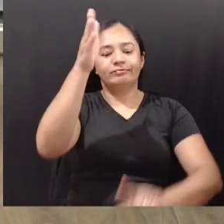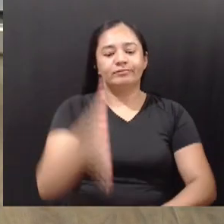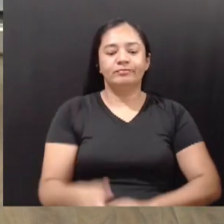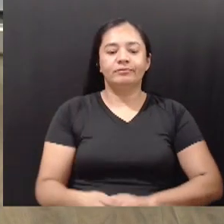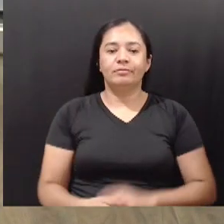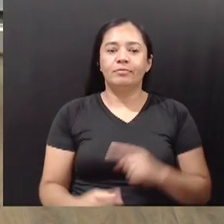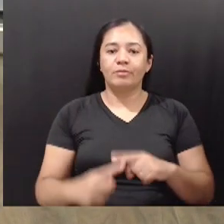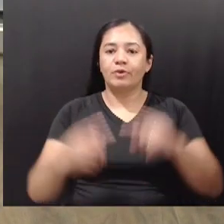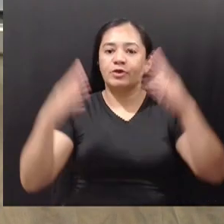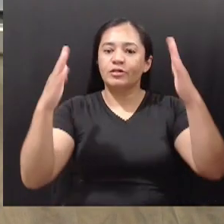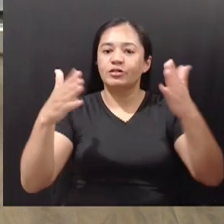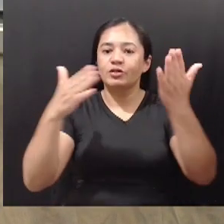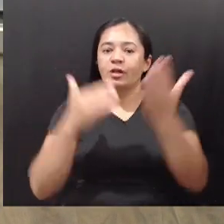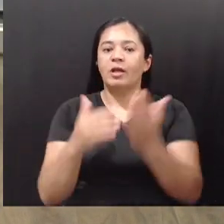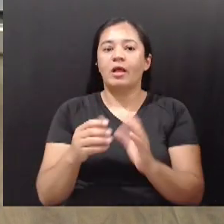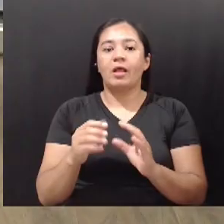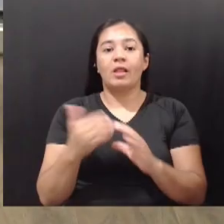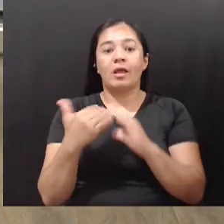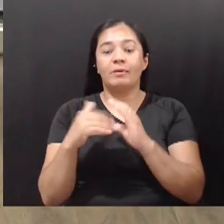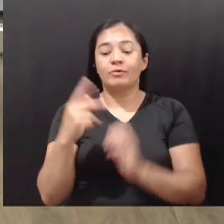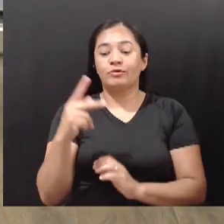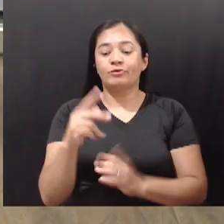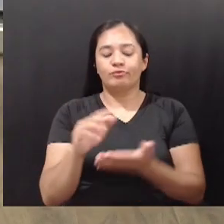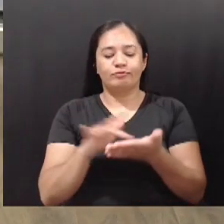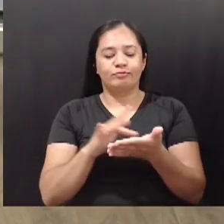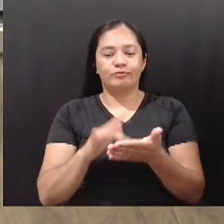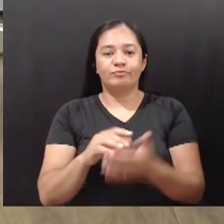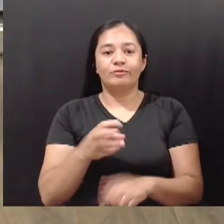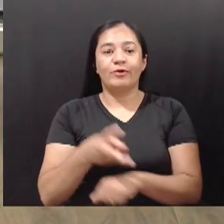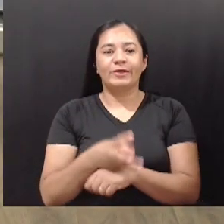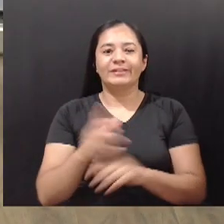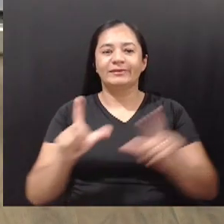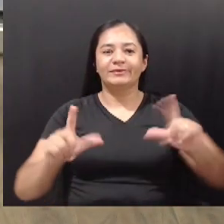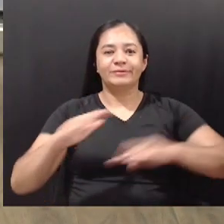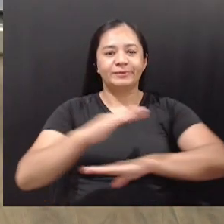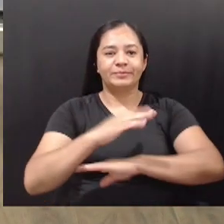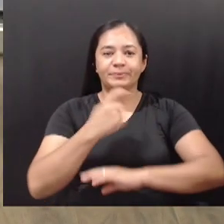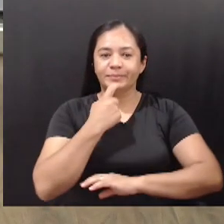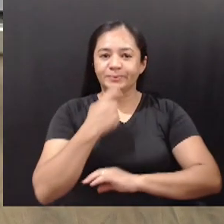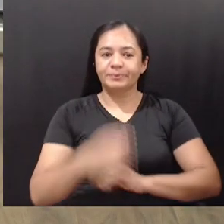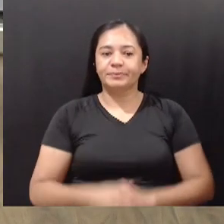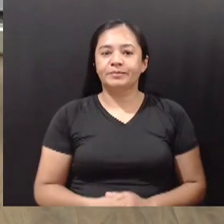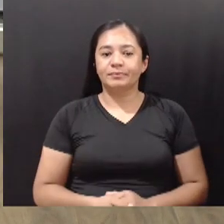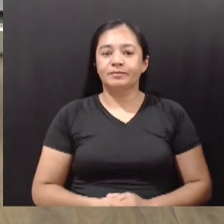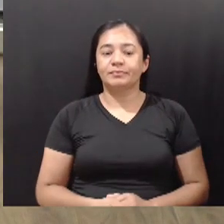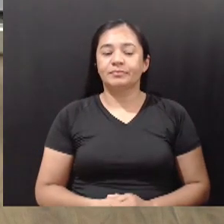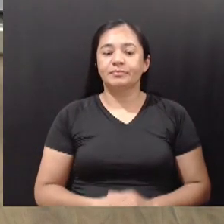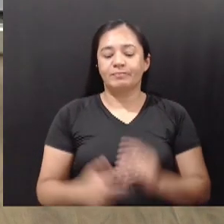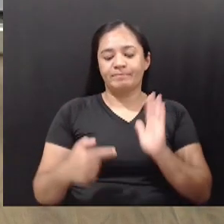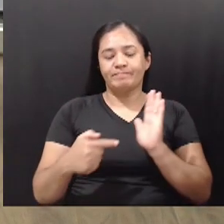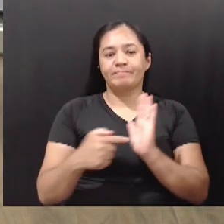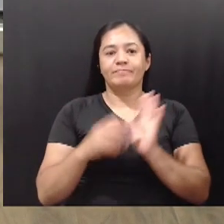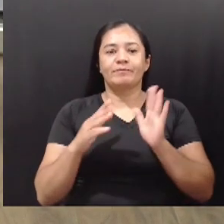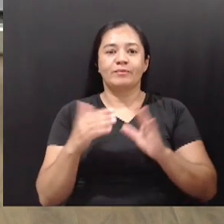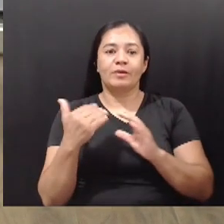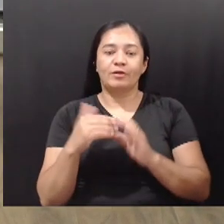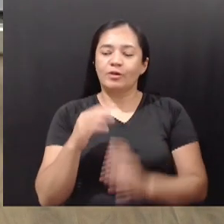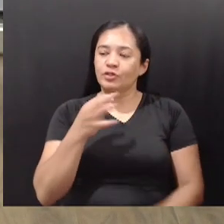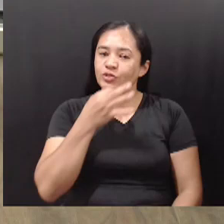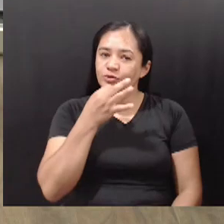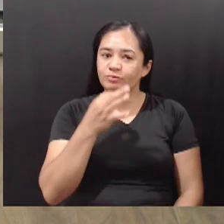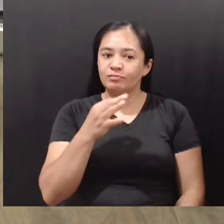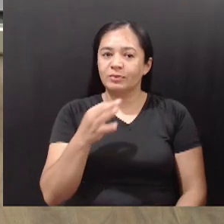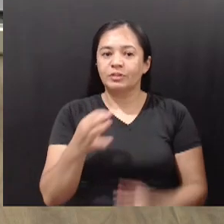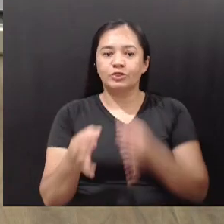aparece uma mensagem na sua tela escrito WhatsApp da TV Câmara Campinas. Você aperta e pode mandar o seu elogio, uma